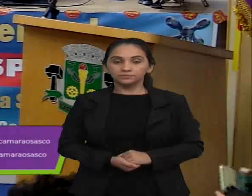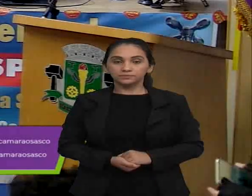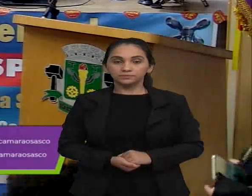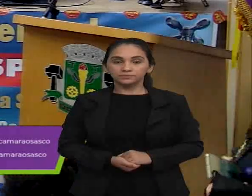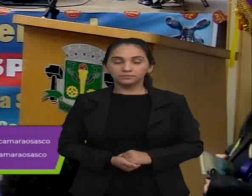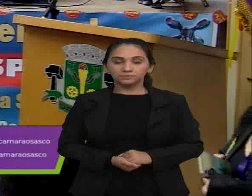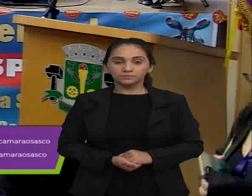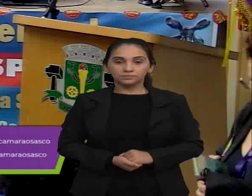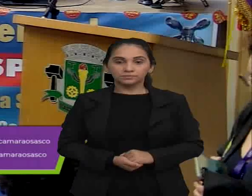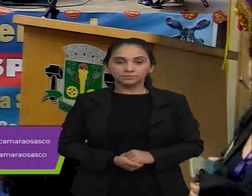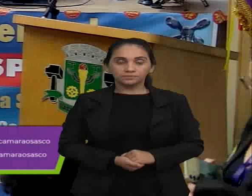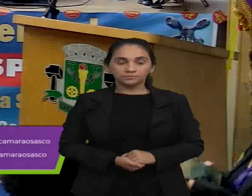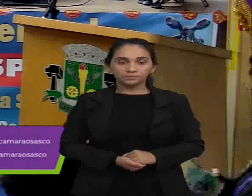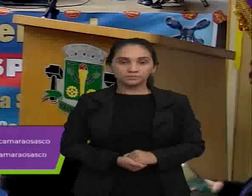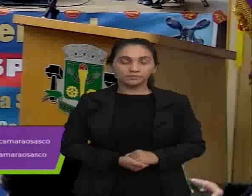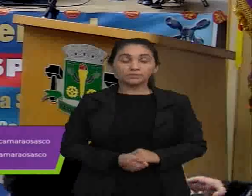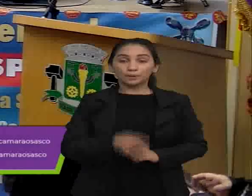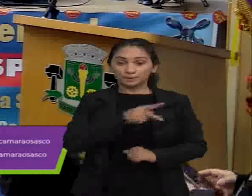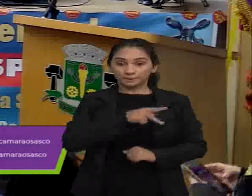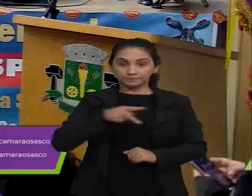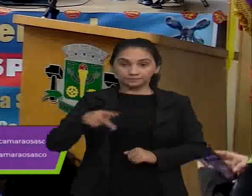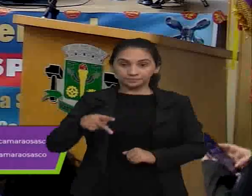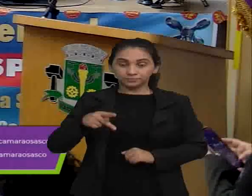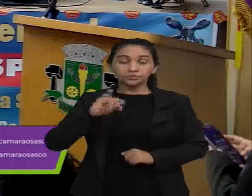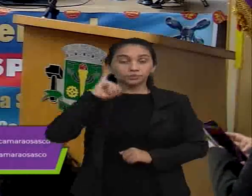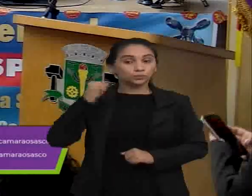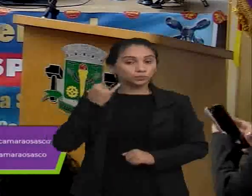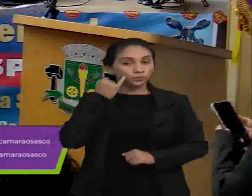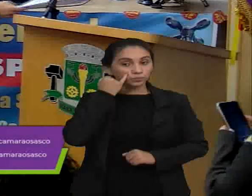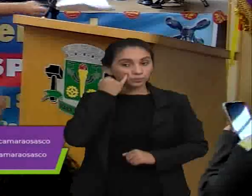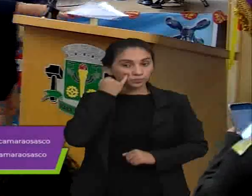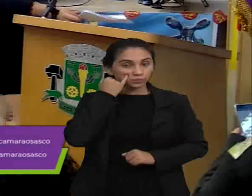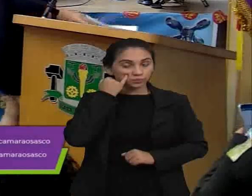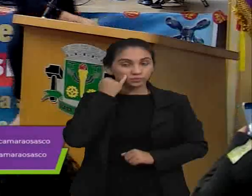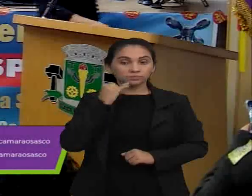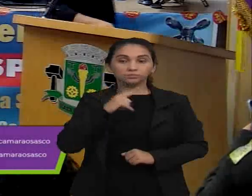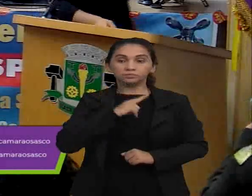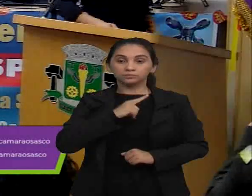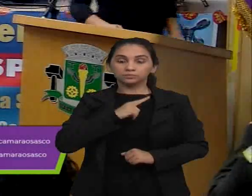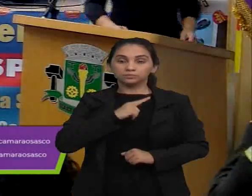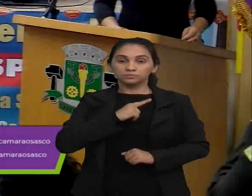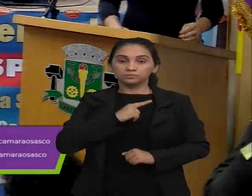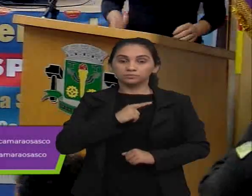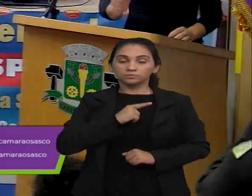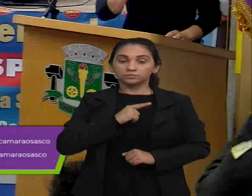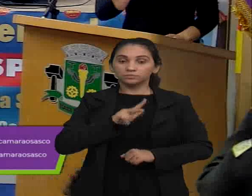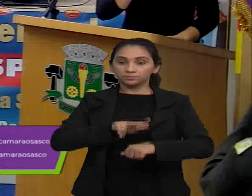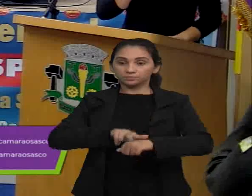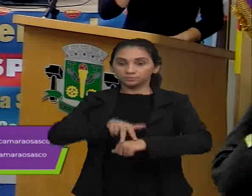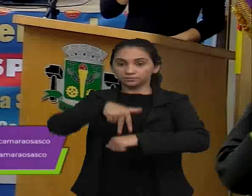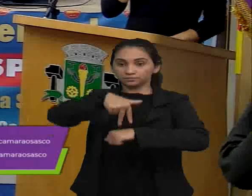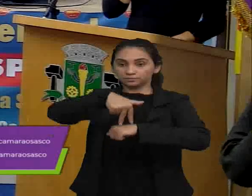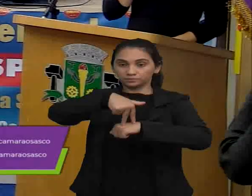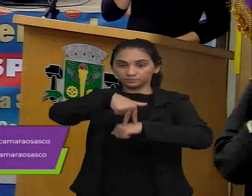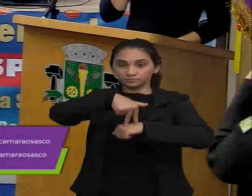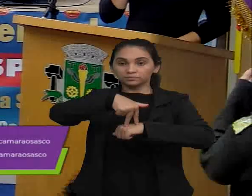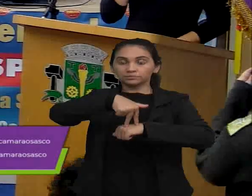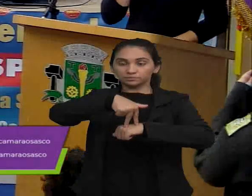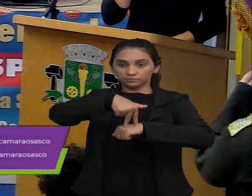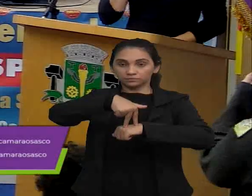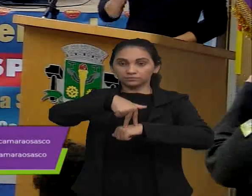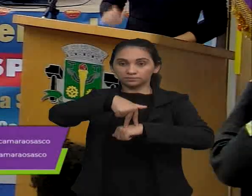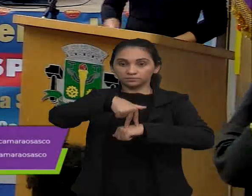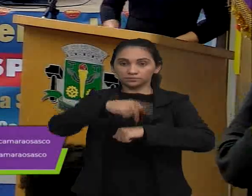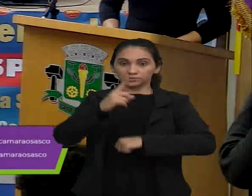A presidenta nobre vereadora Juliana da Ativoz tem o microfone do plenário totalmente à sua disposição